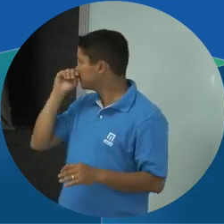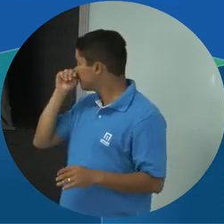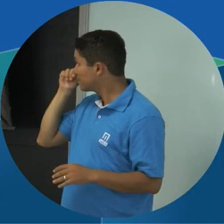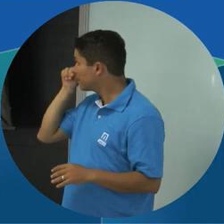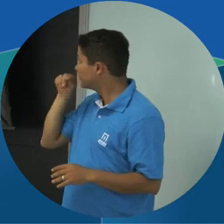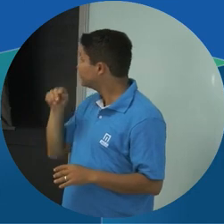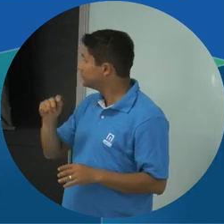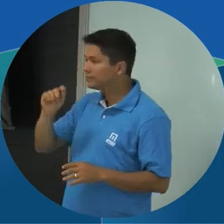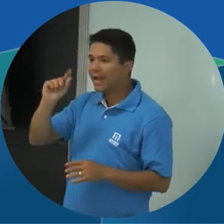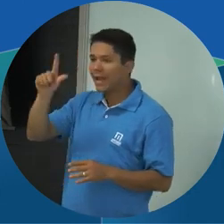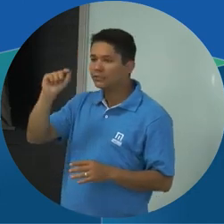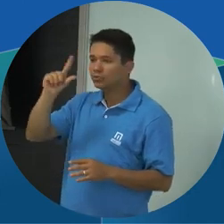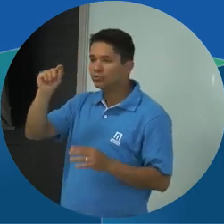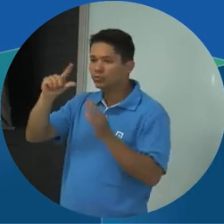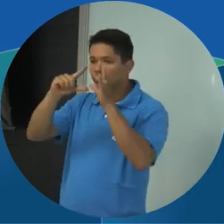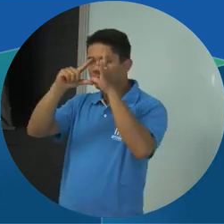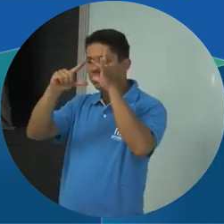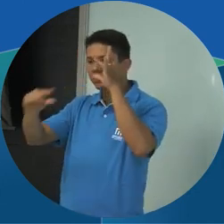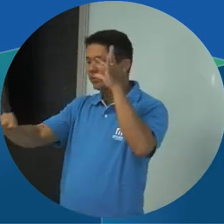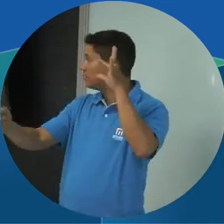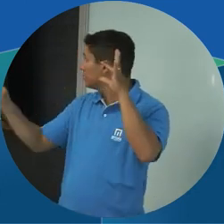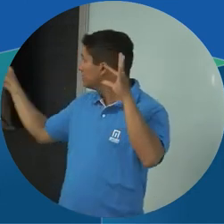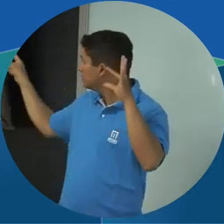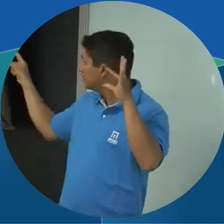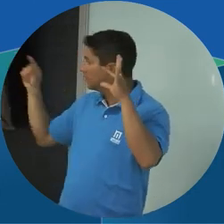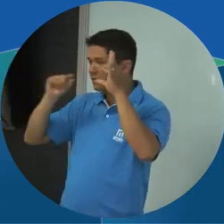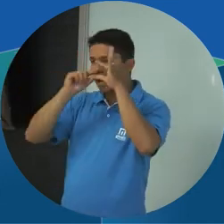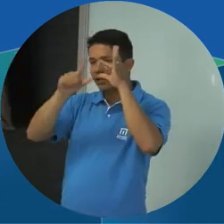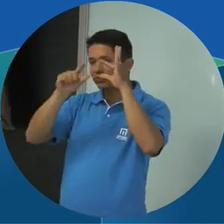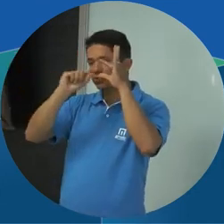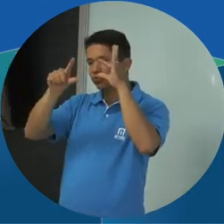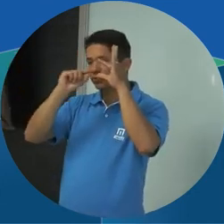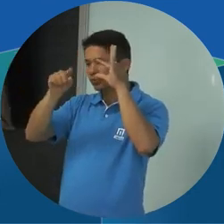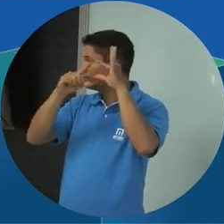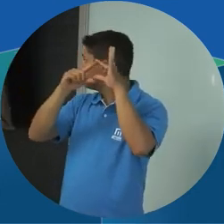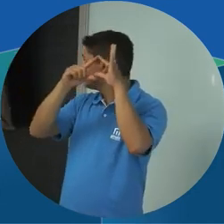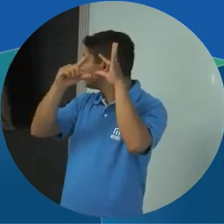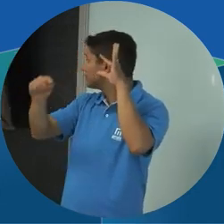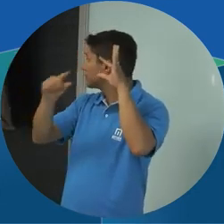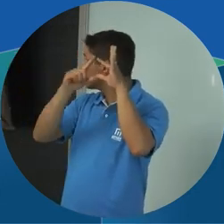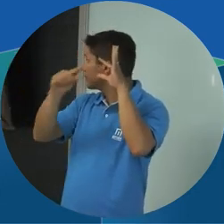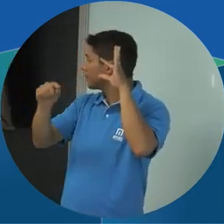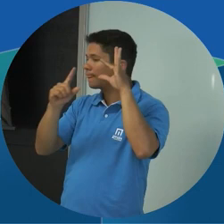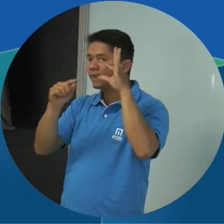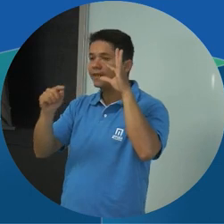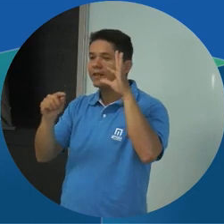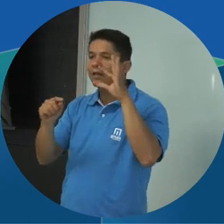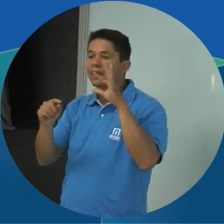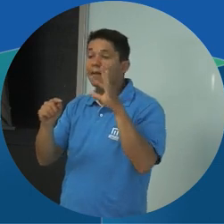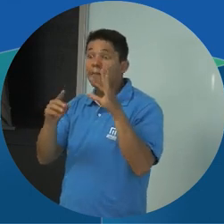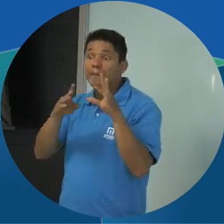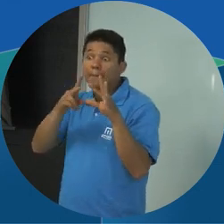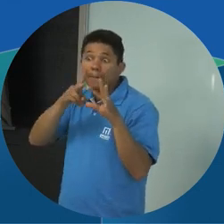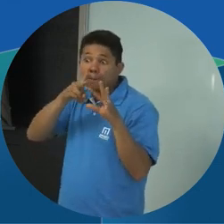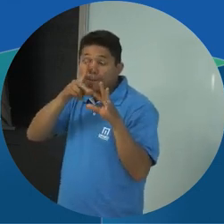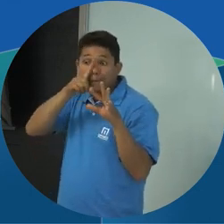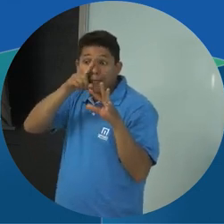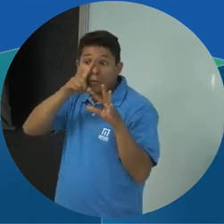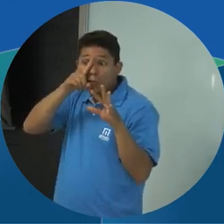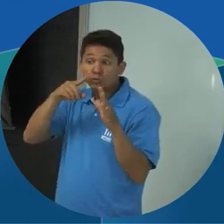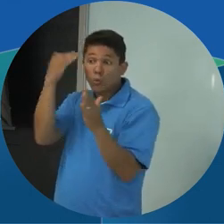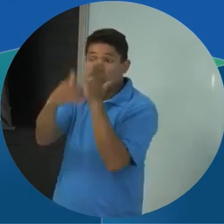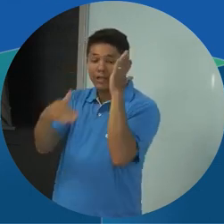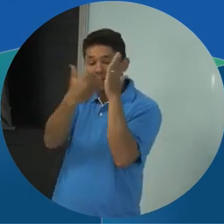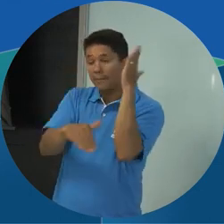a área de núcleo de jato. Essa área do núcleo de jato é a área de maior potencial de corte do bico de